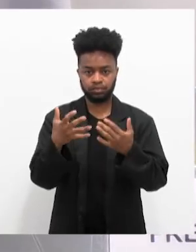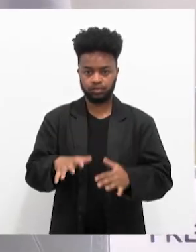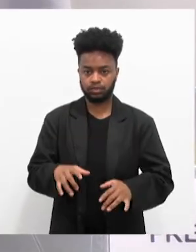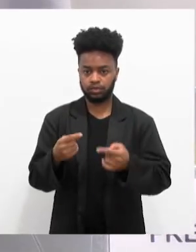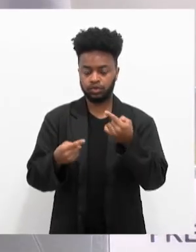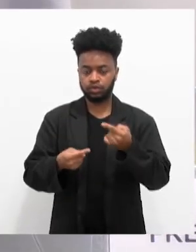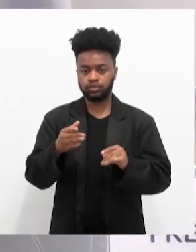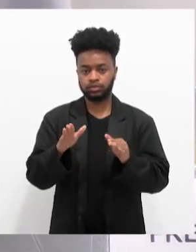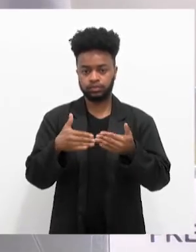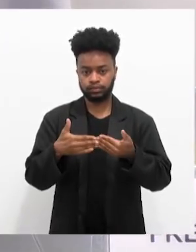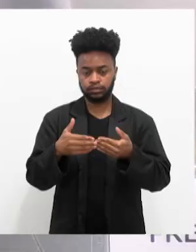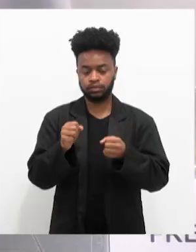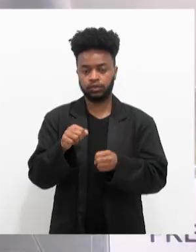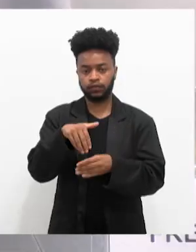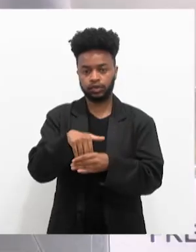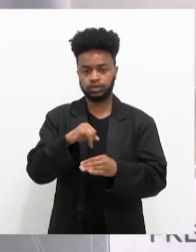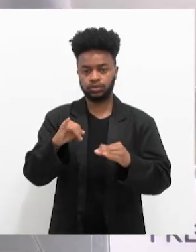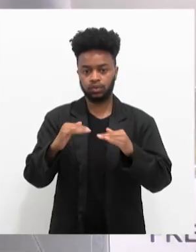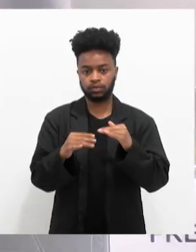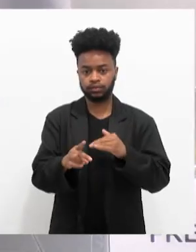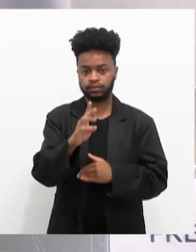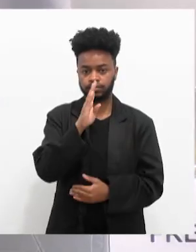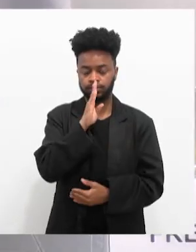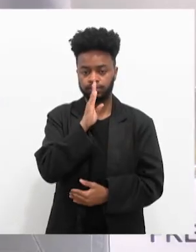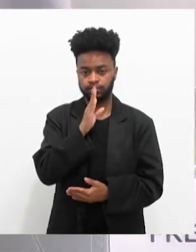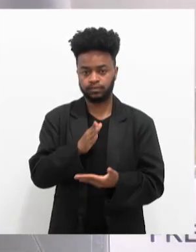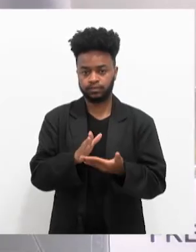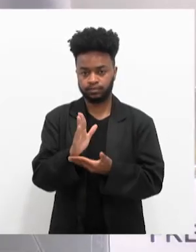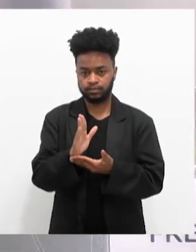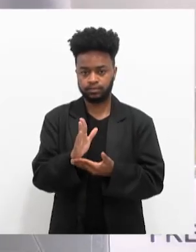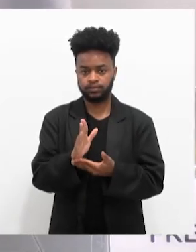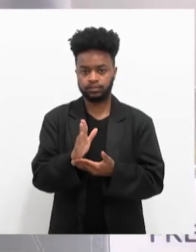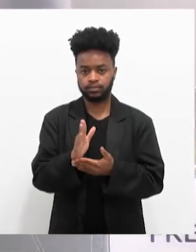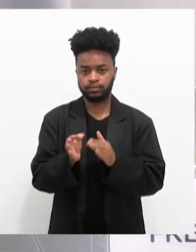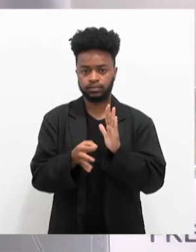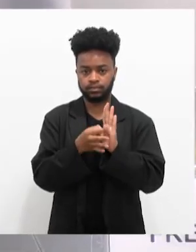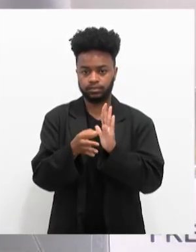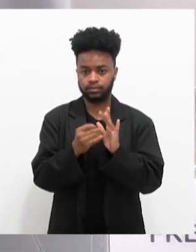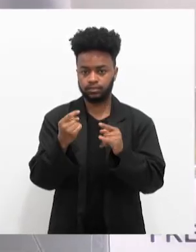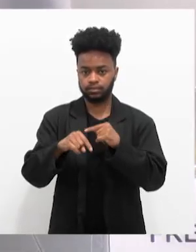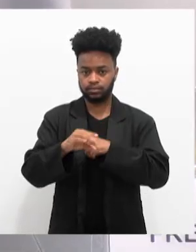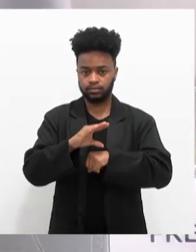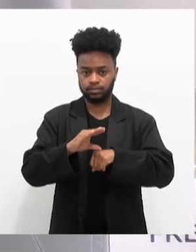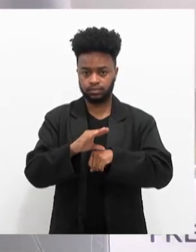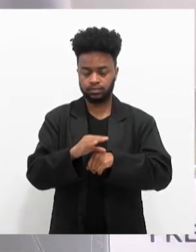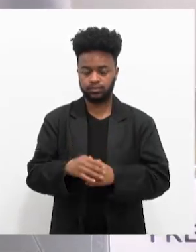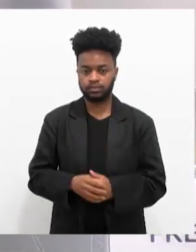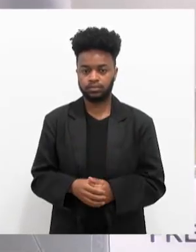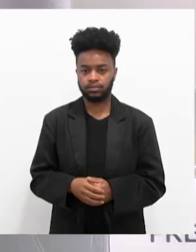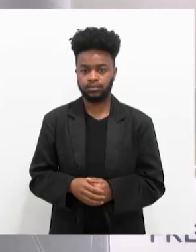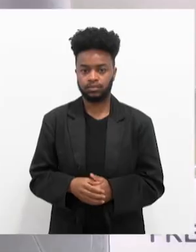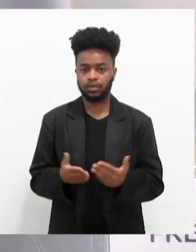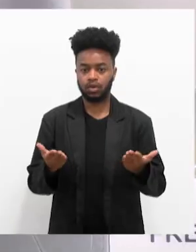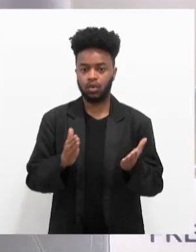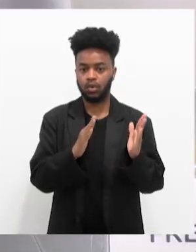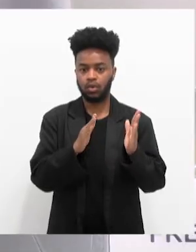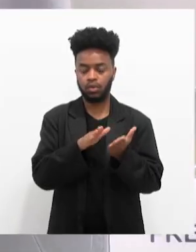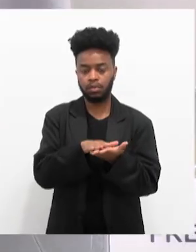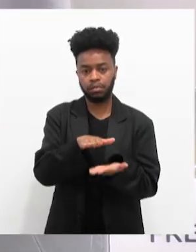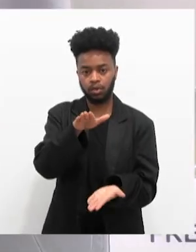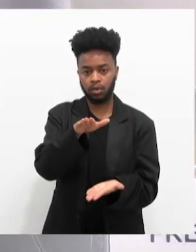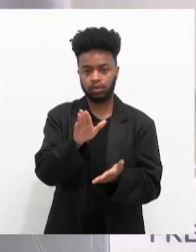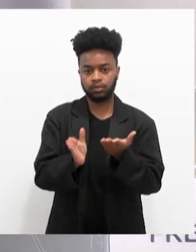discutir, encerrada a discussão, em votação, senhores que aprovam permaneçam como estão, aprovados os pareceres pela inconstitucionalidade. Passo ao bloco